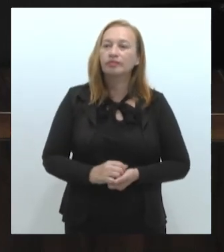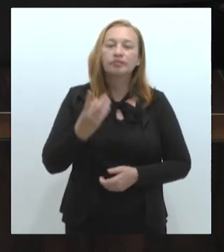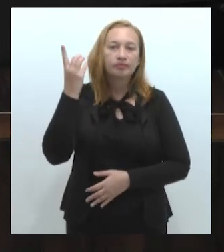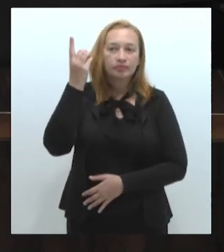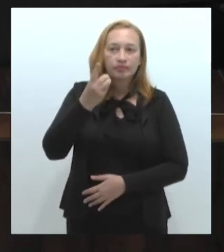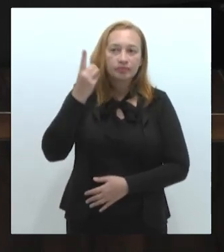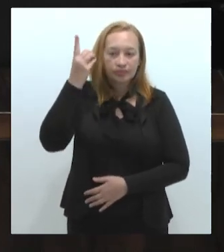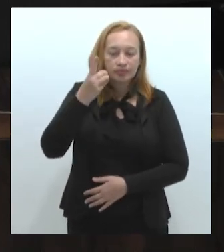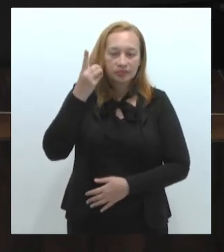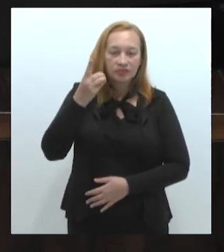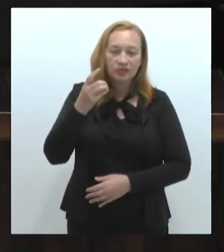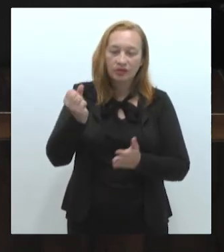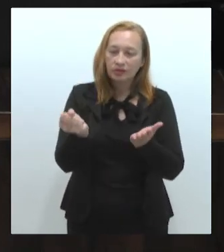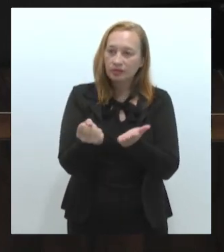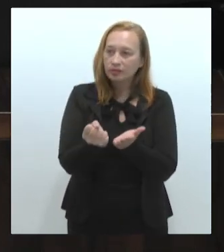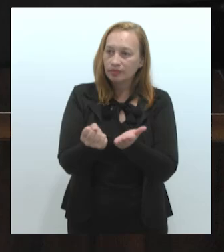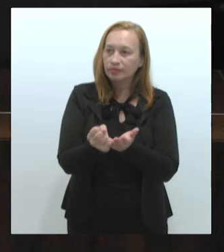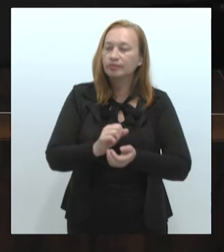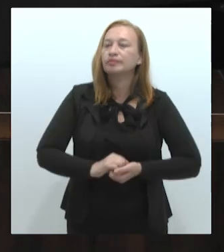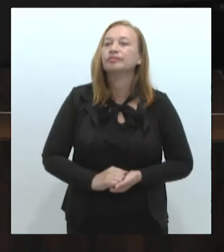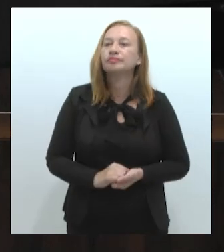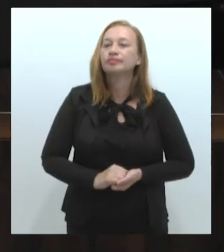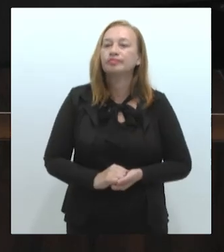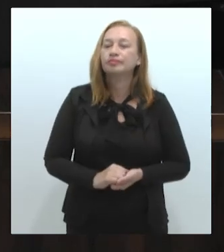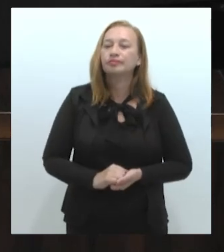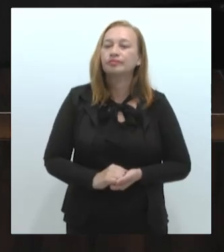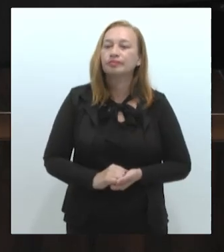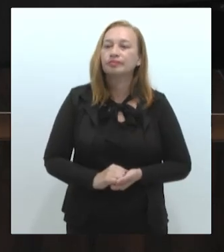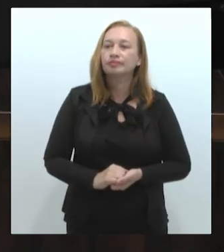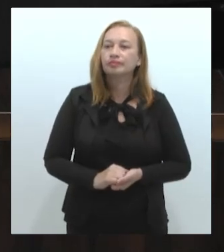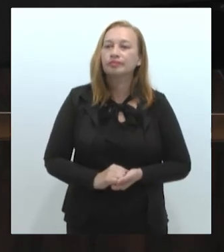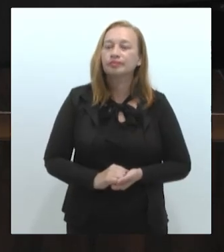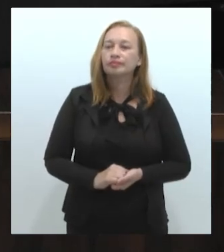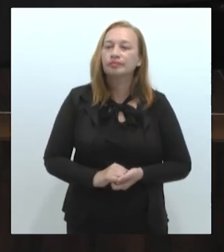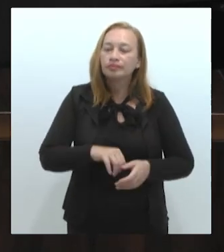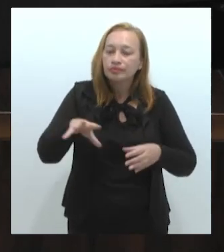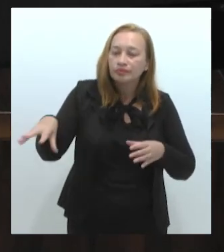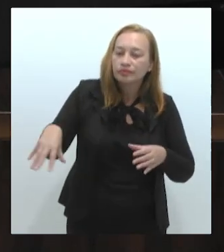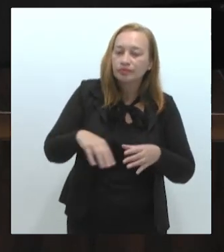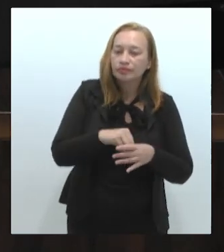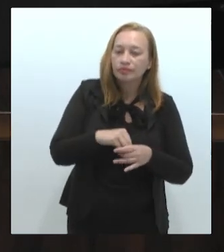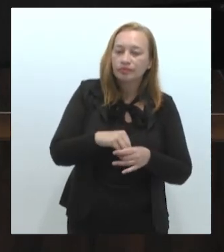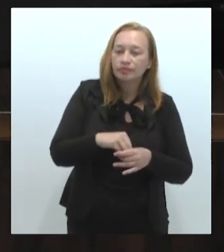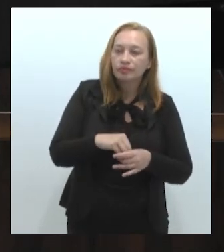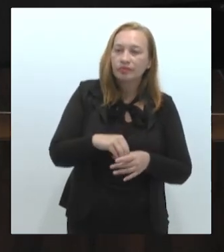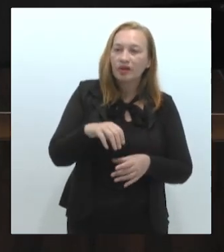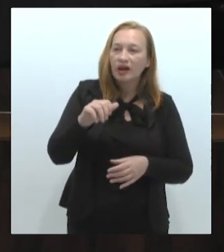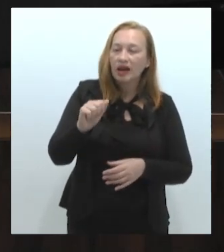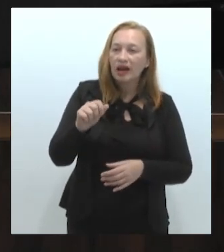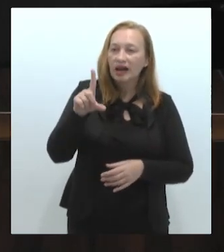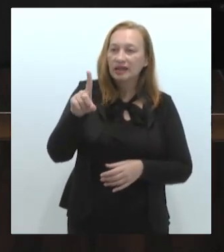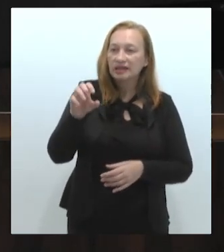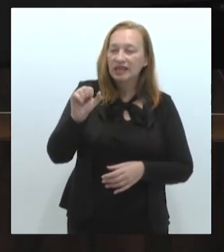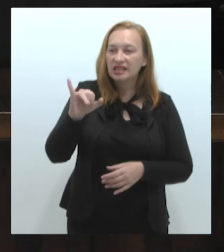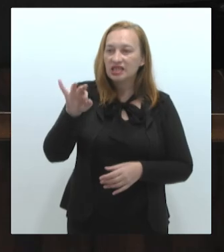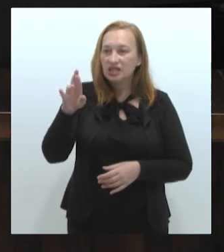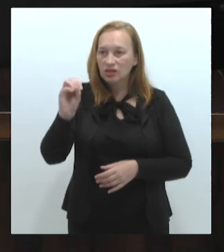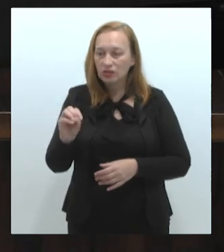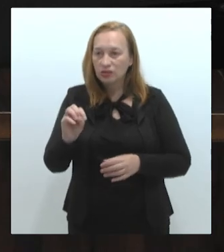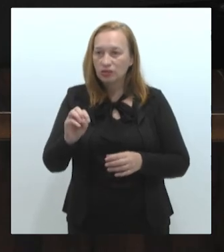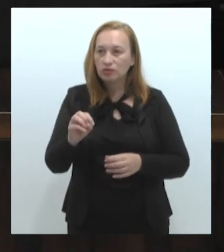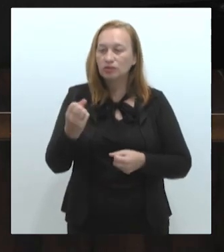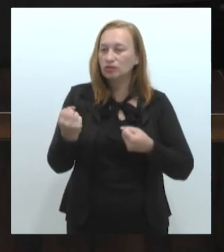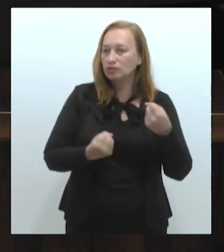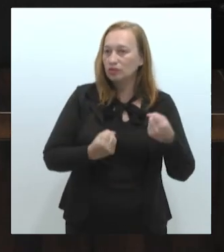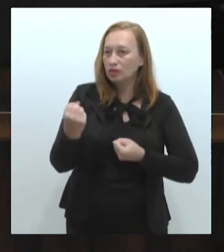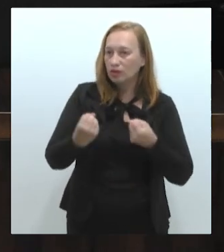do deputado Samuel Malafaia, que dispõe sobre a implantação de adesivos de sinalização nos veículos de